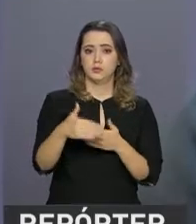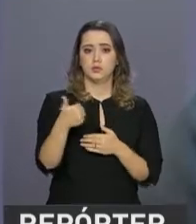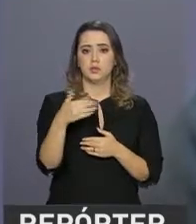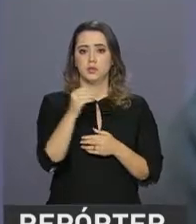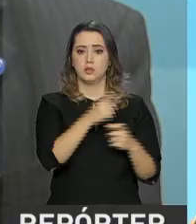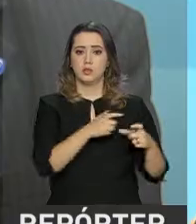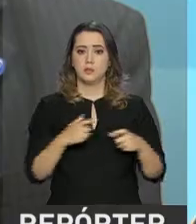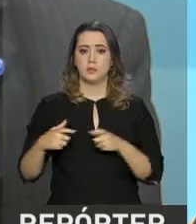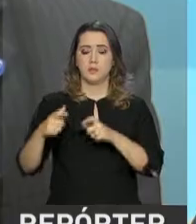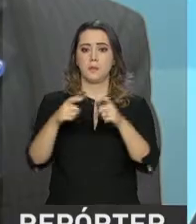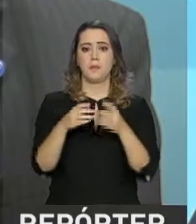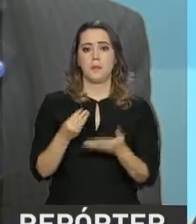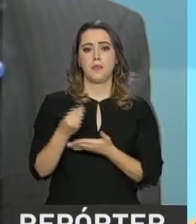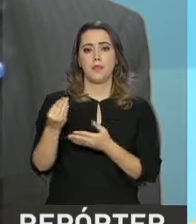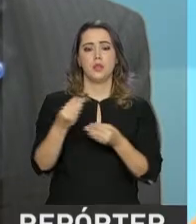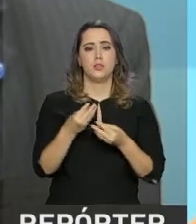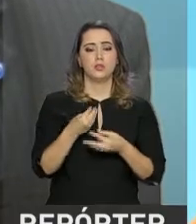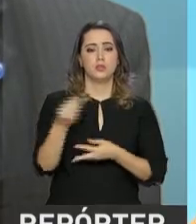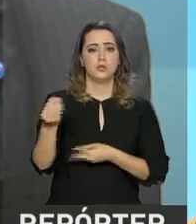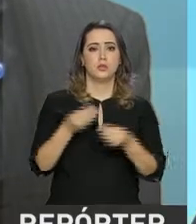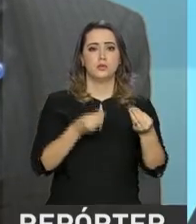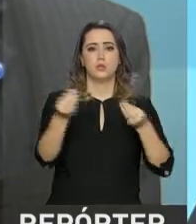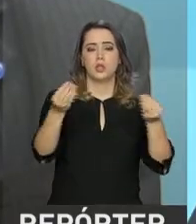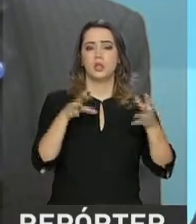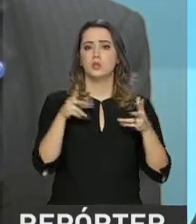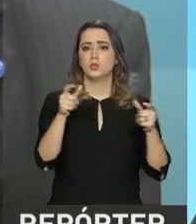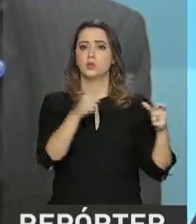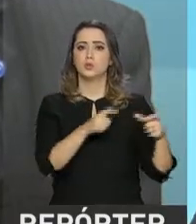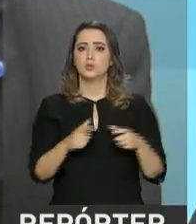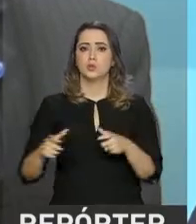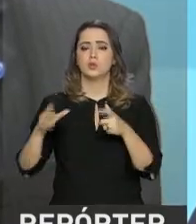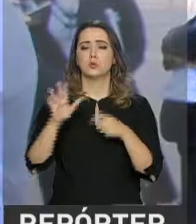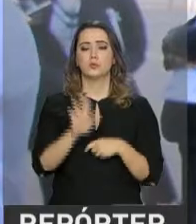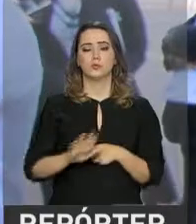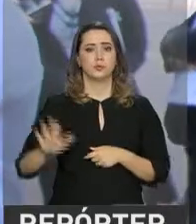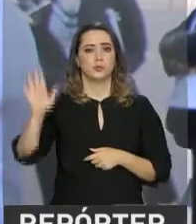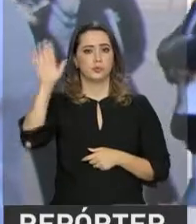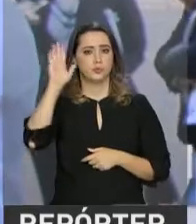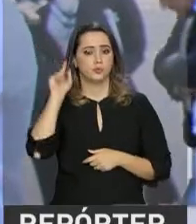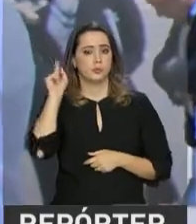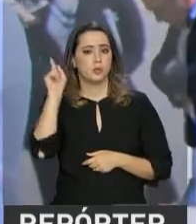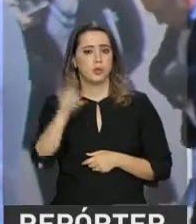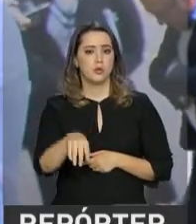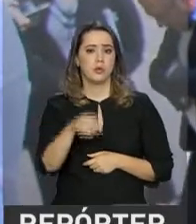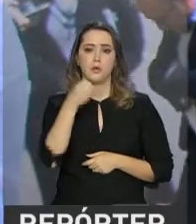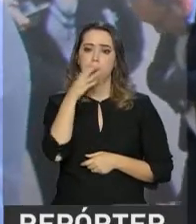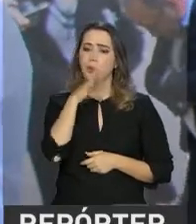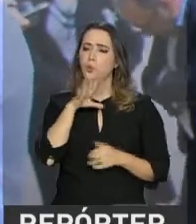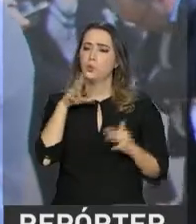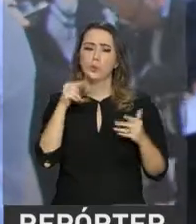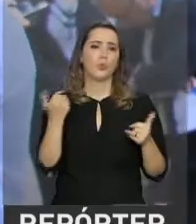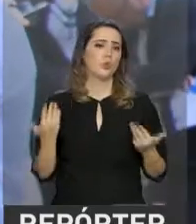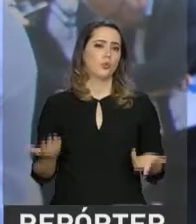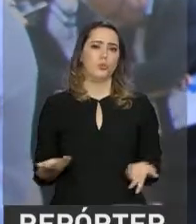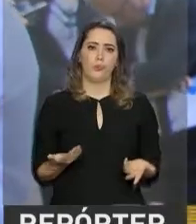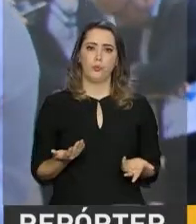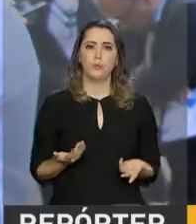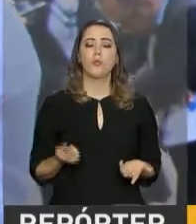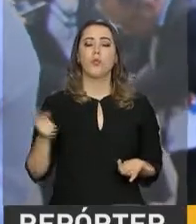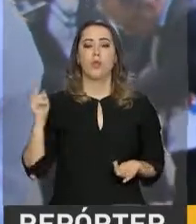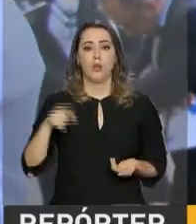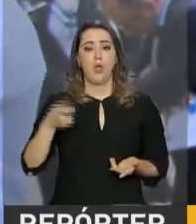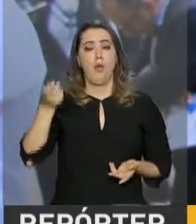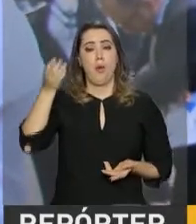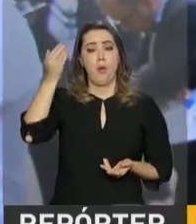unidades estão distribuídas por todas as regiões do país é bom sob todos os aspectos né é uma